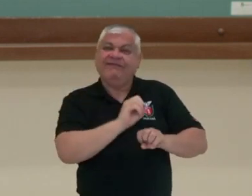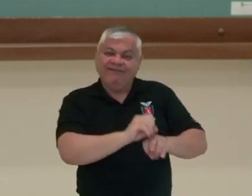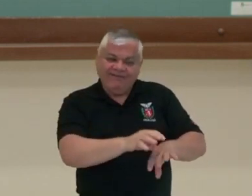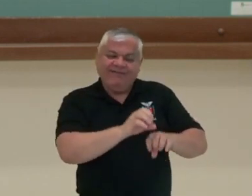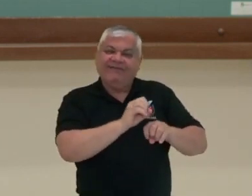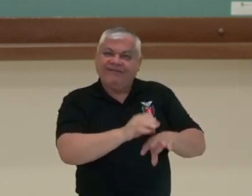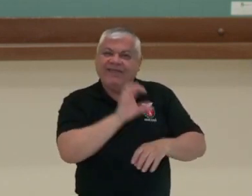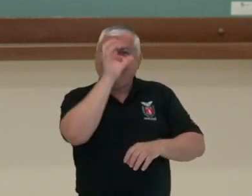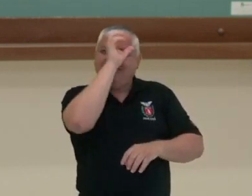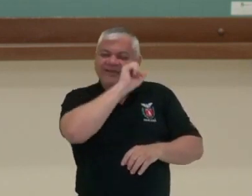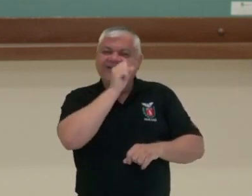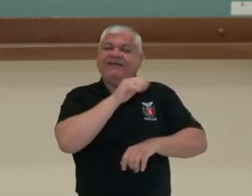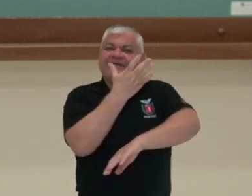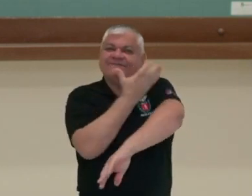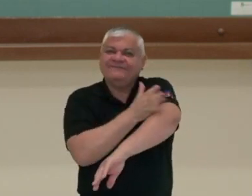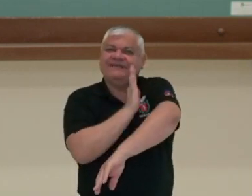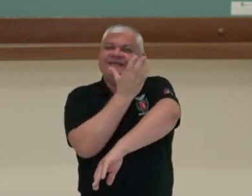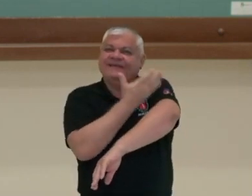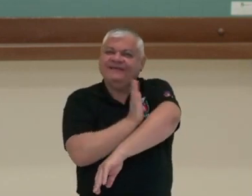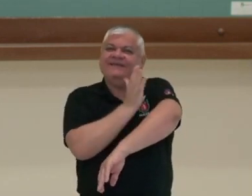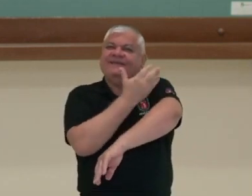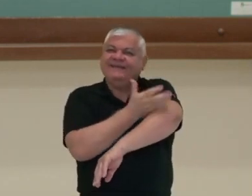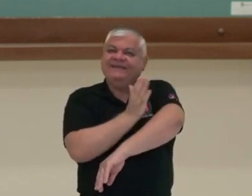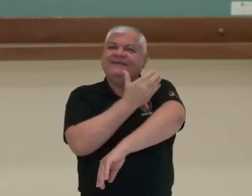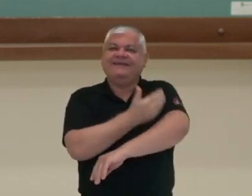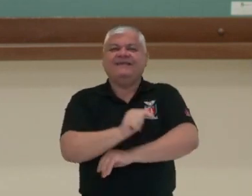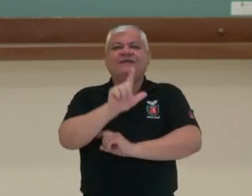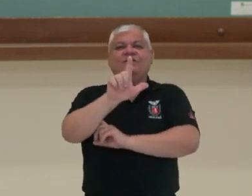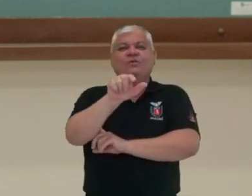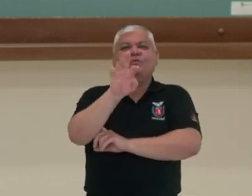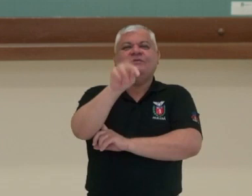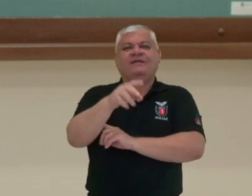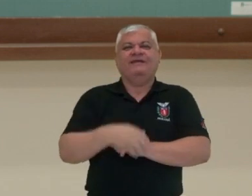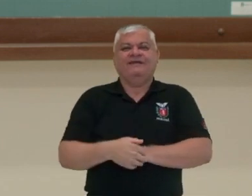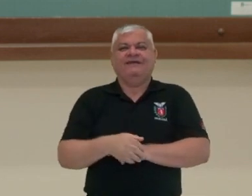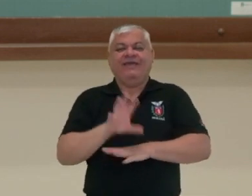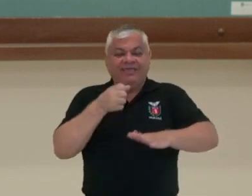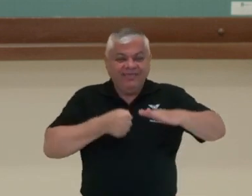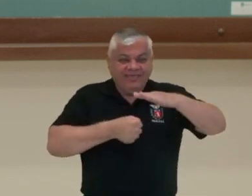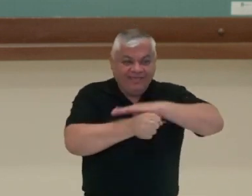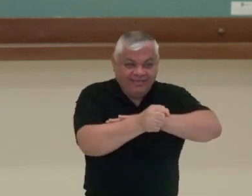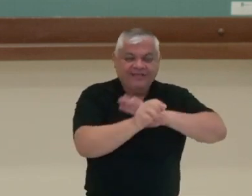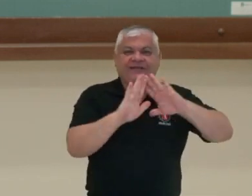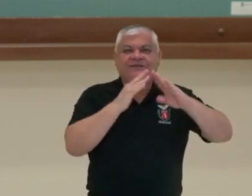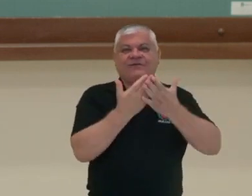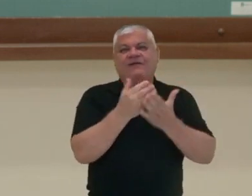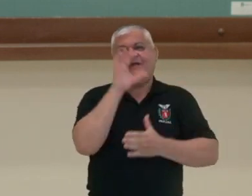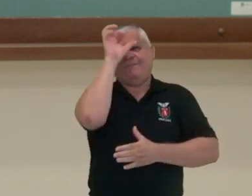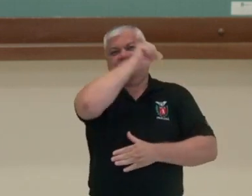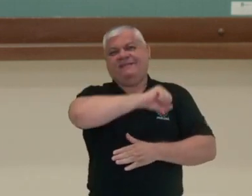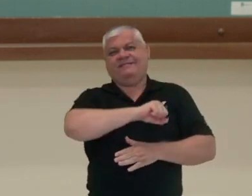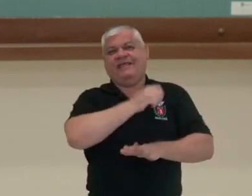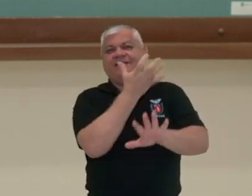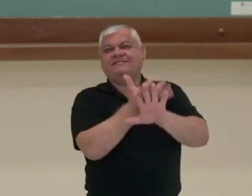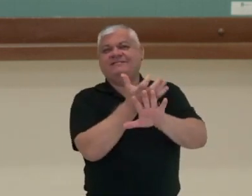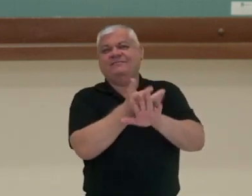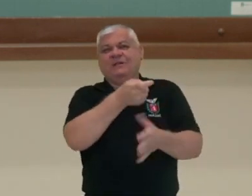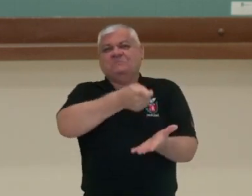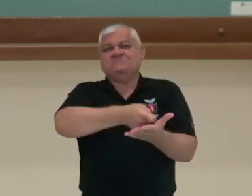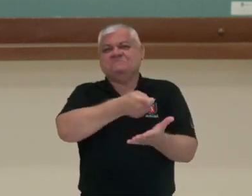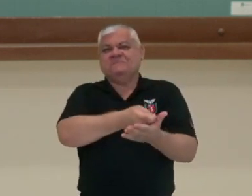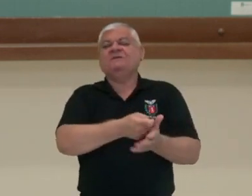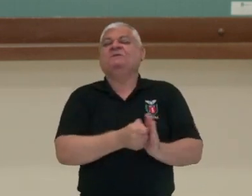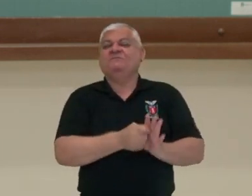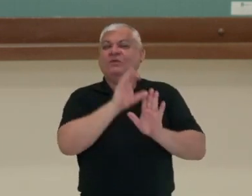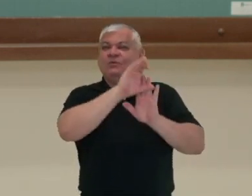praticam luta na escola desde o momento que entra na escola, tá? Então, as lutas aí têm